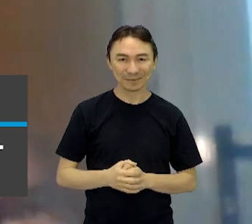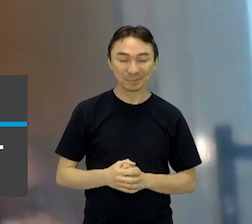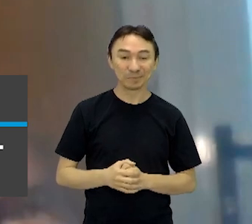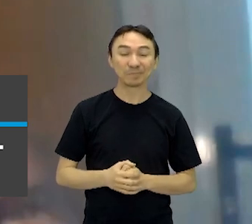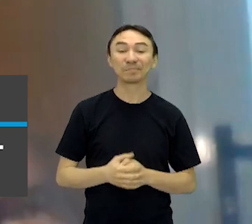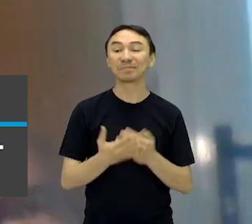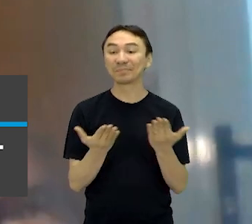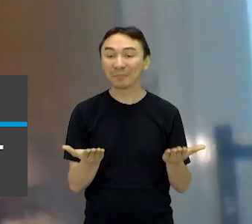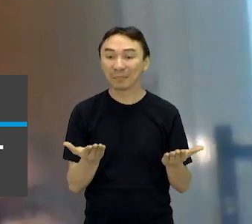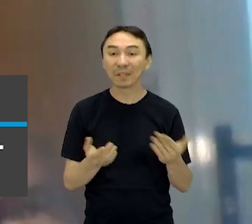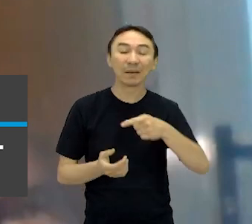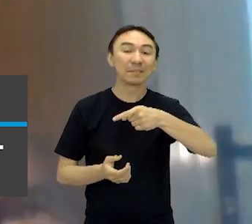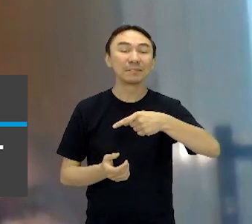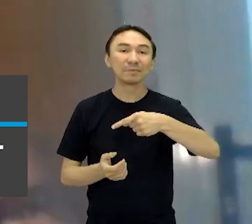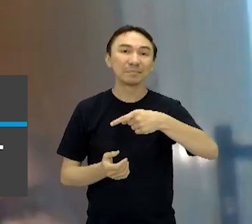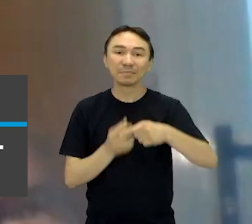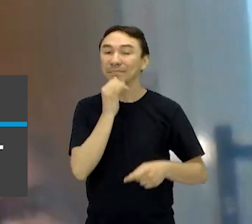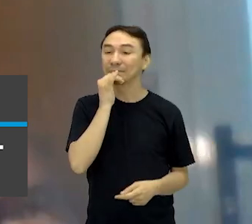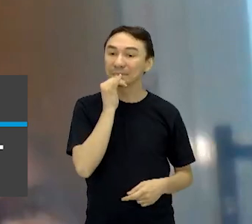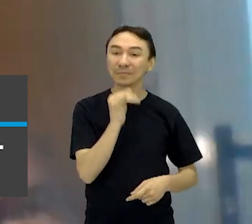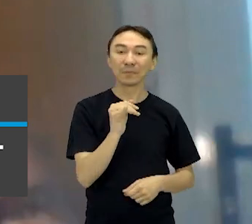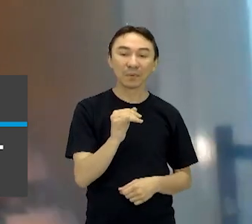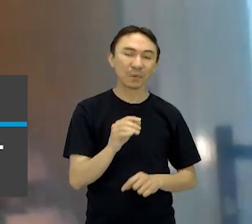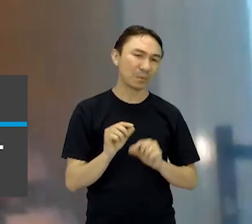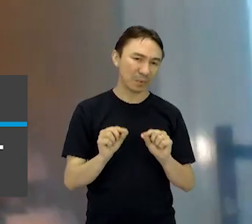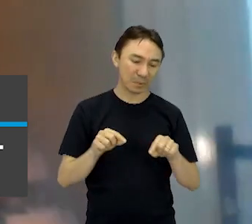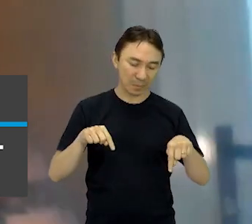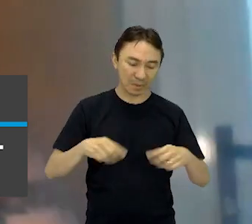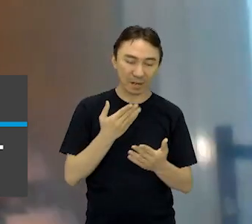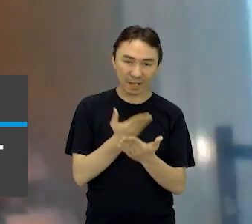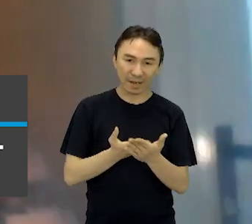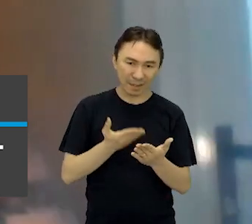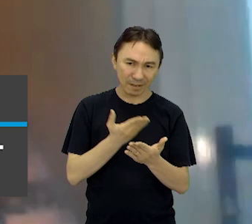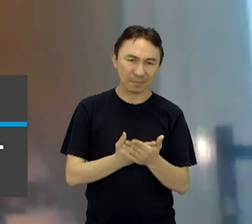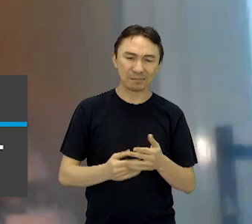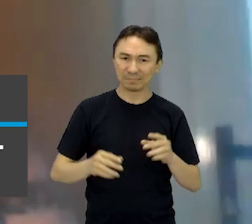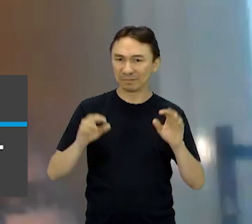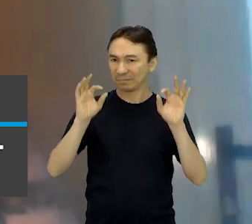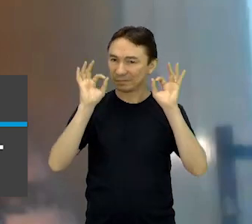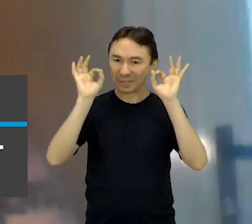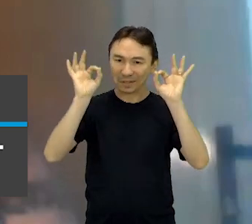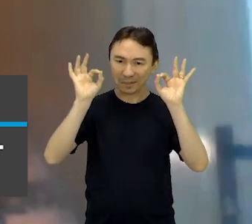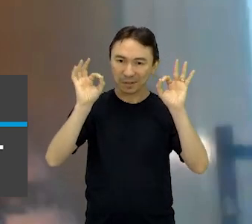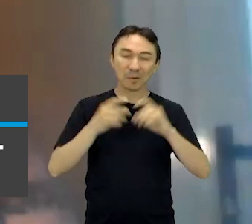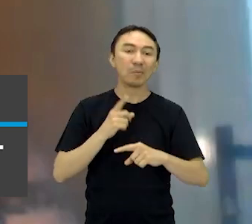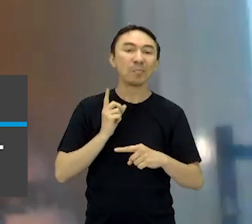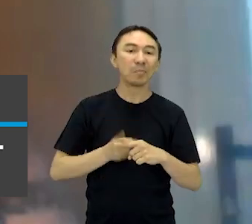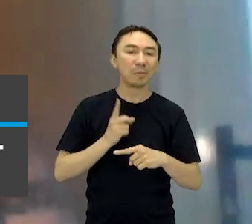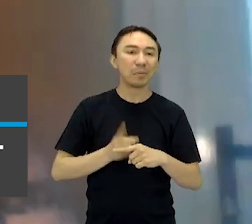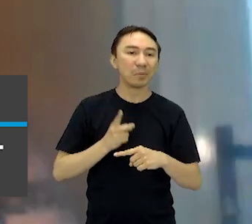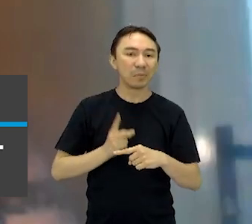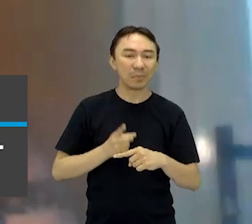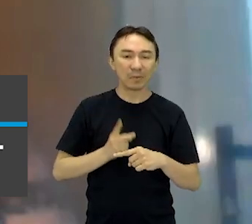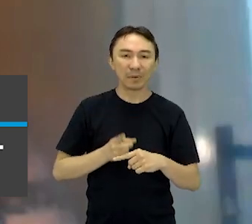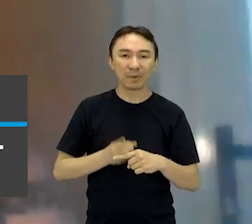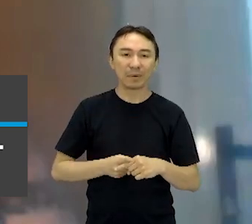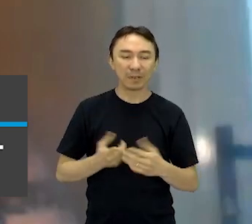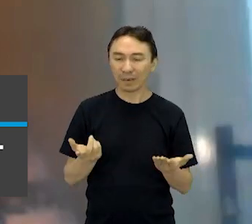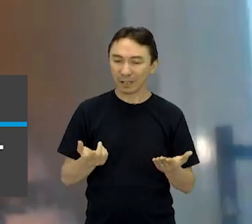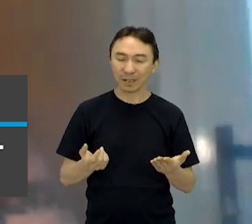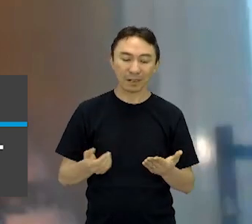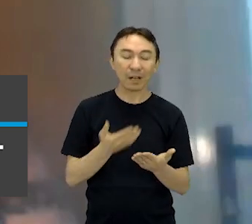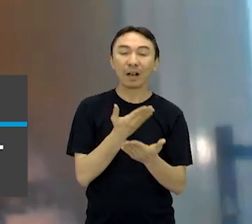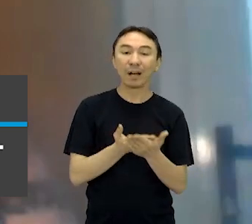Então, pessoal, quero contar para vocês que a aula de hoje é muito especial, porque é a aula número 5